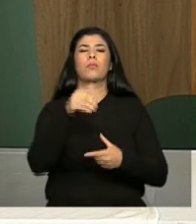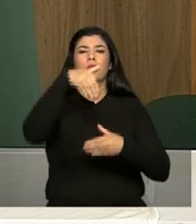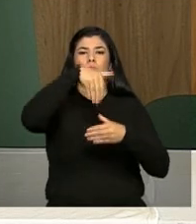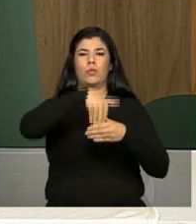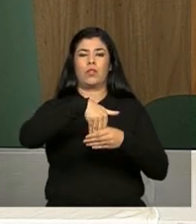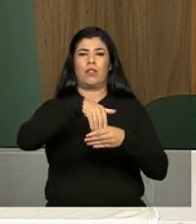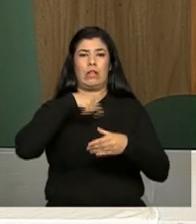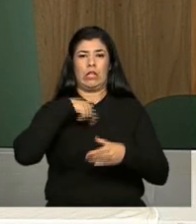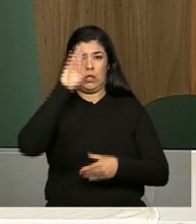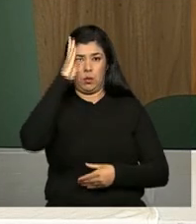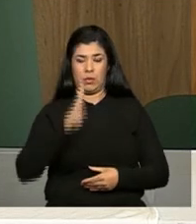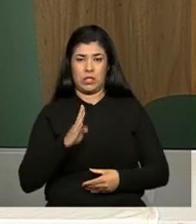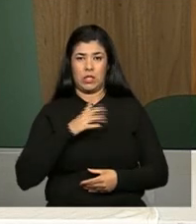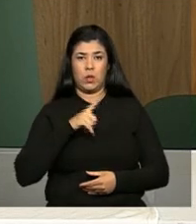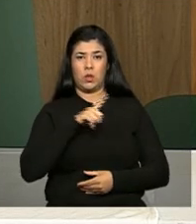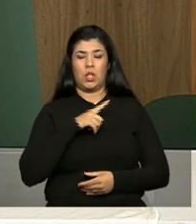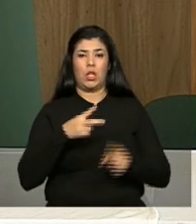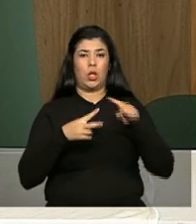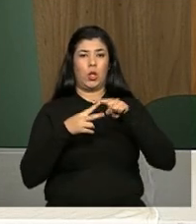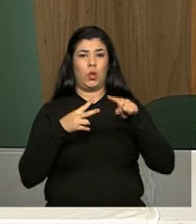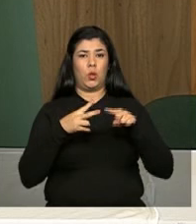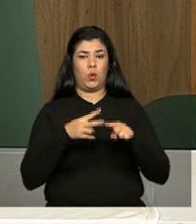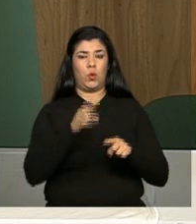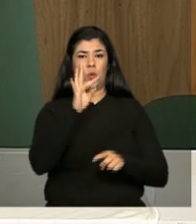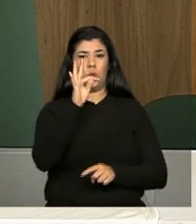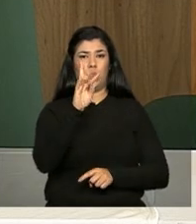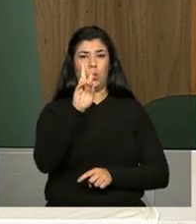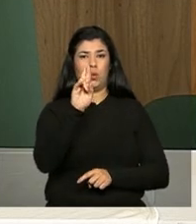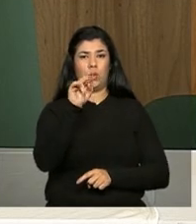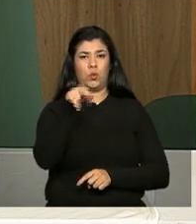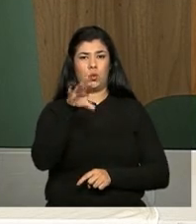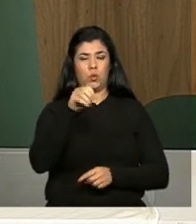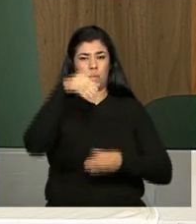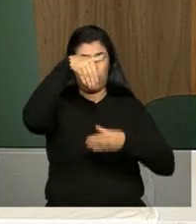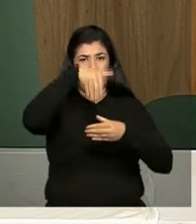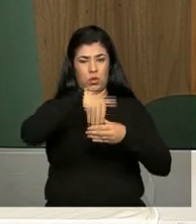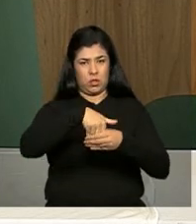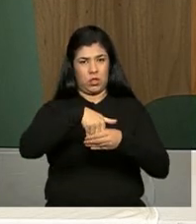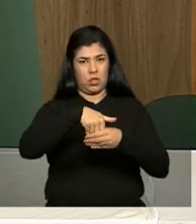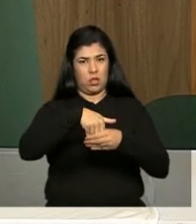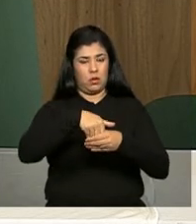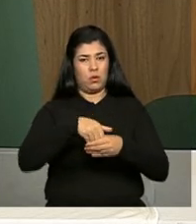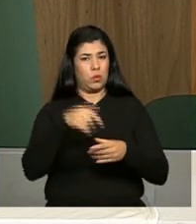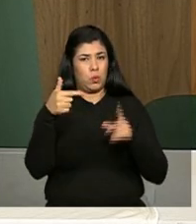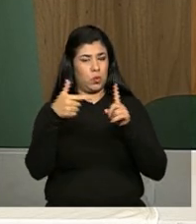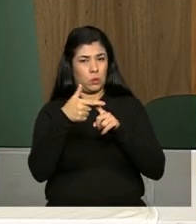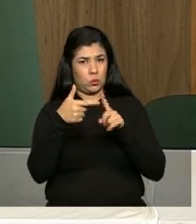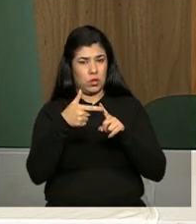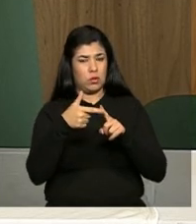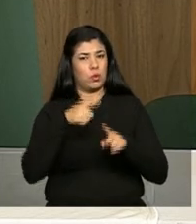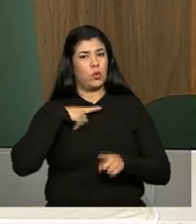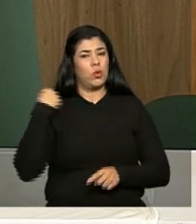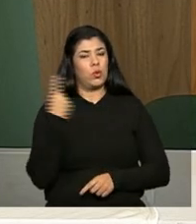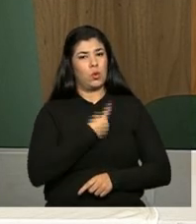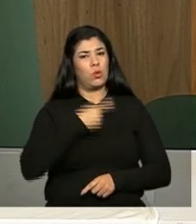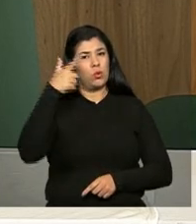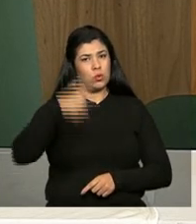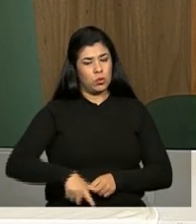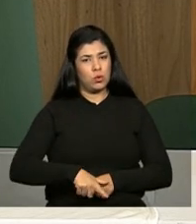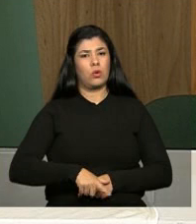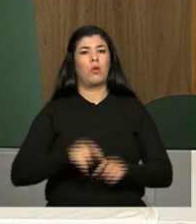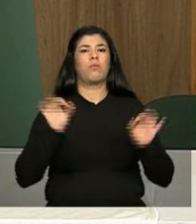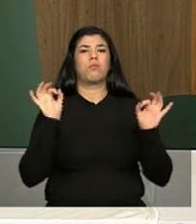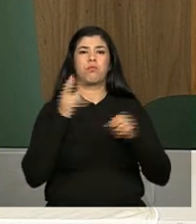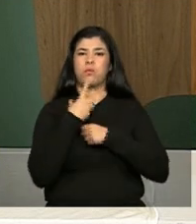tem dois turnos no tem terceiro turno a eleição acaba quando alguém vem se nós vencemos as eleições pela quarta vez isso tem que ser